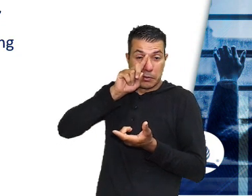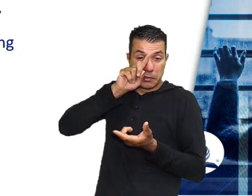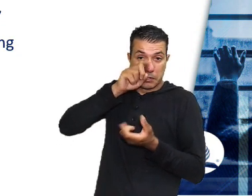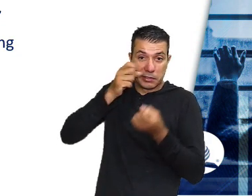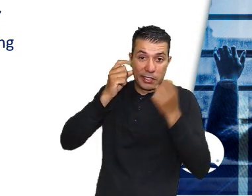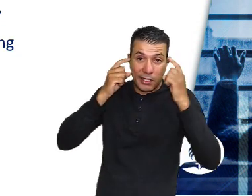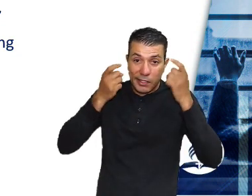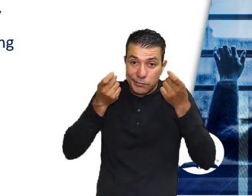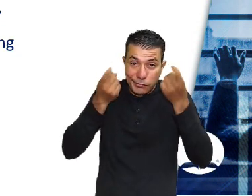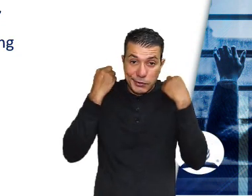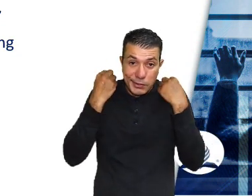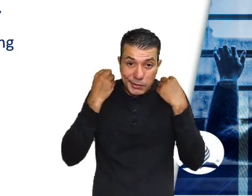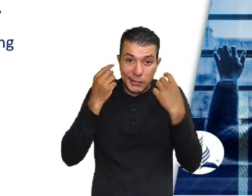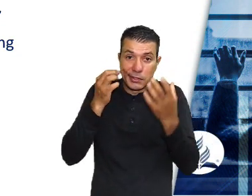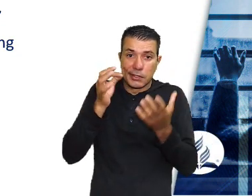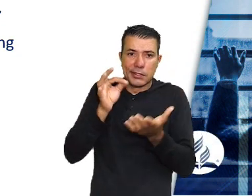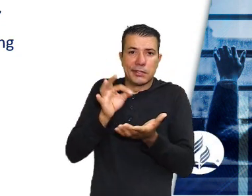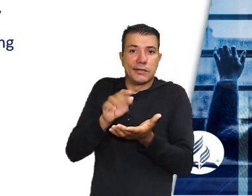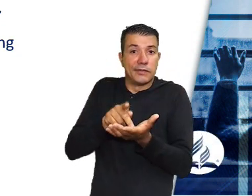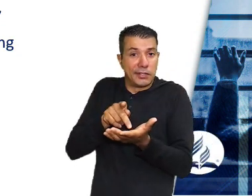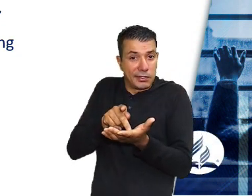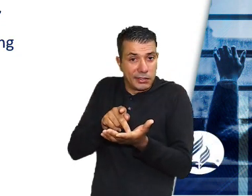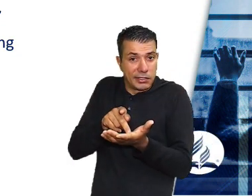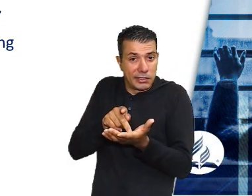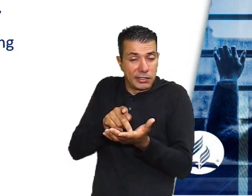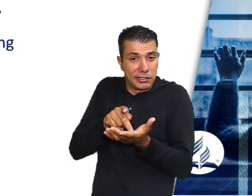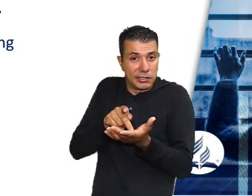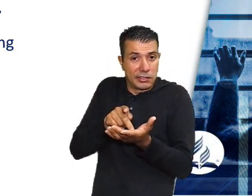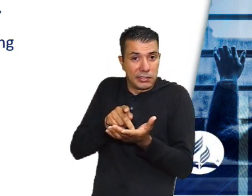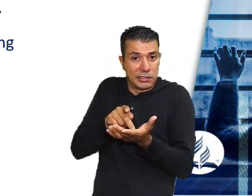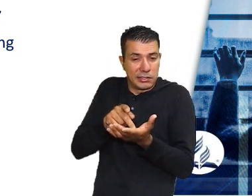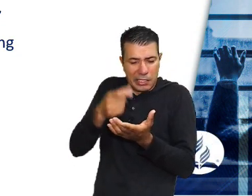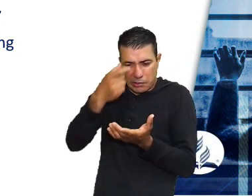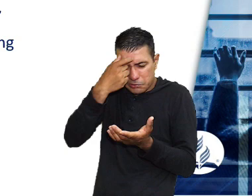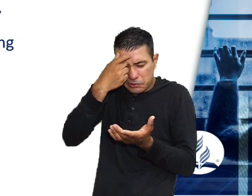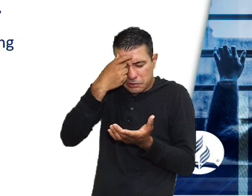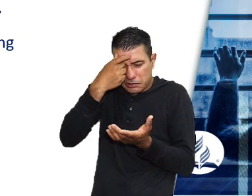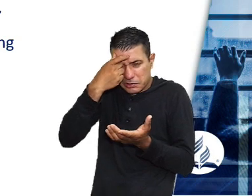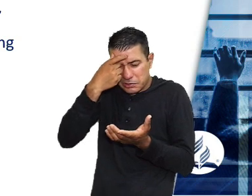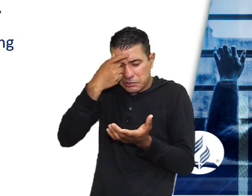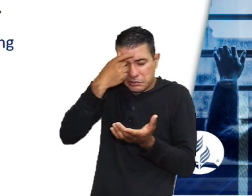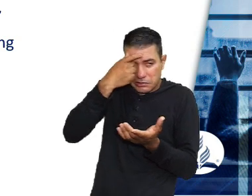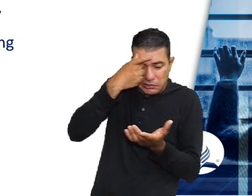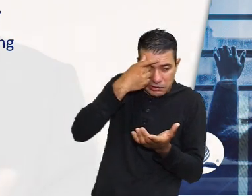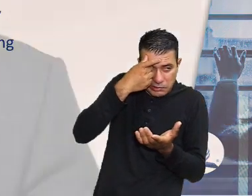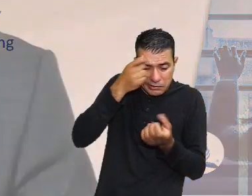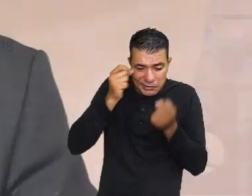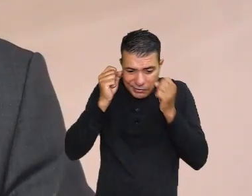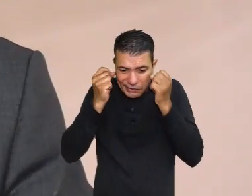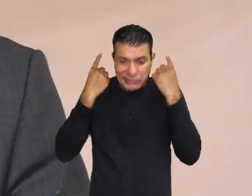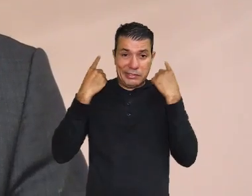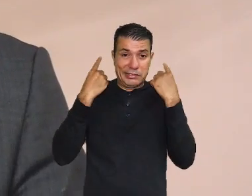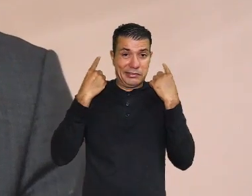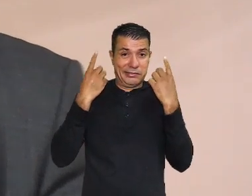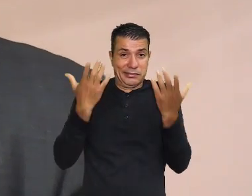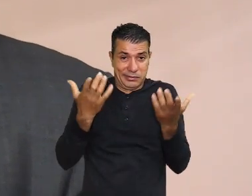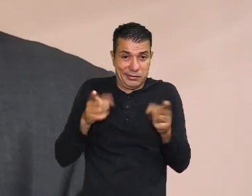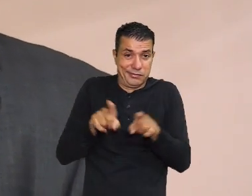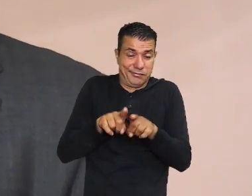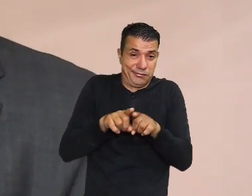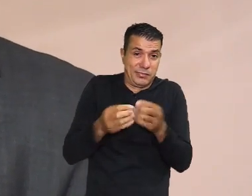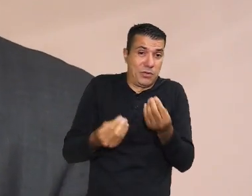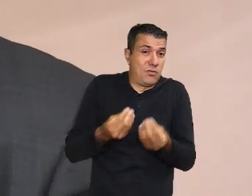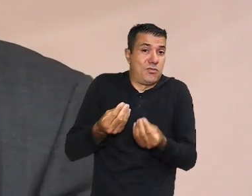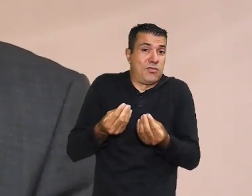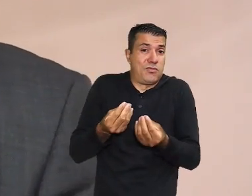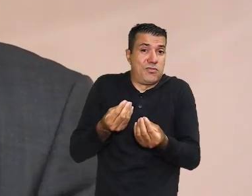ignorância sincera e a estupidez conscienciosa. Já parou para pensar? Talvez muitas pessoas hoje tenham sofrido, tenham